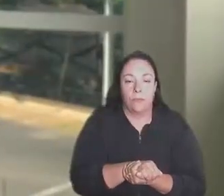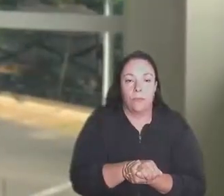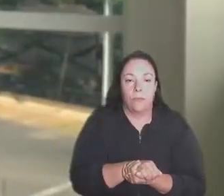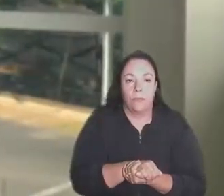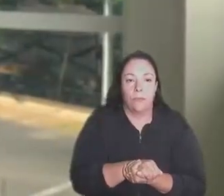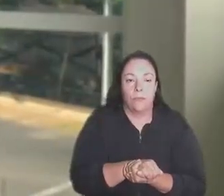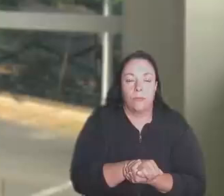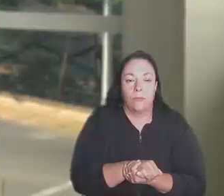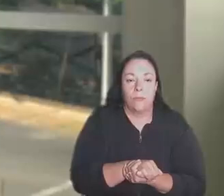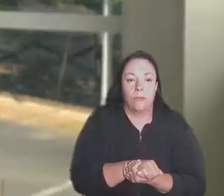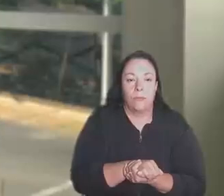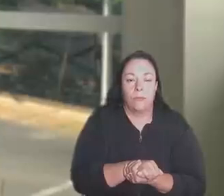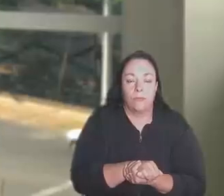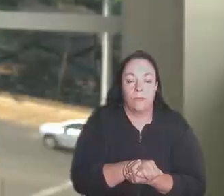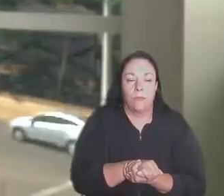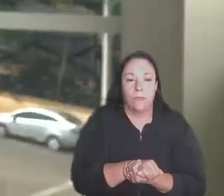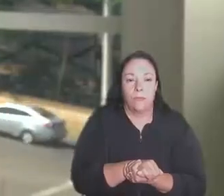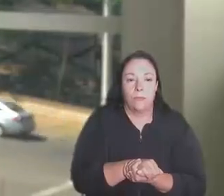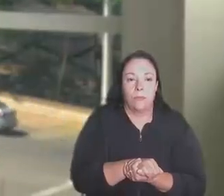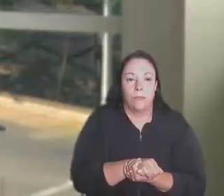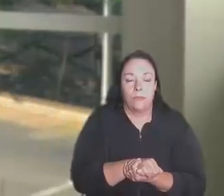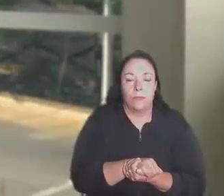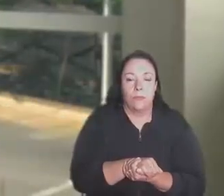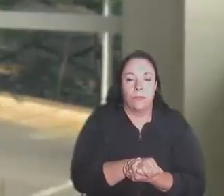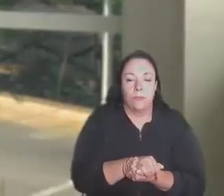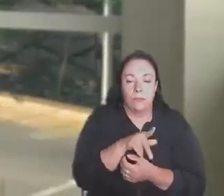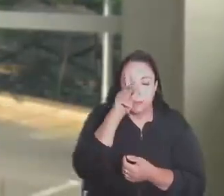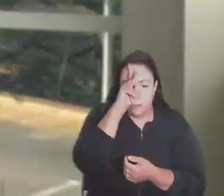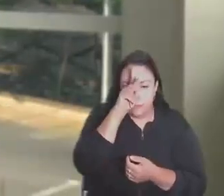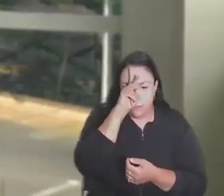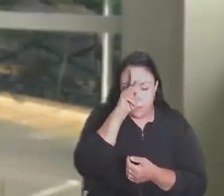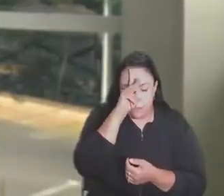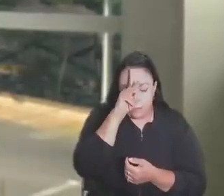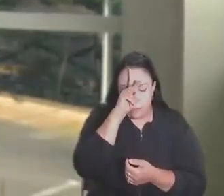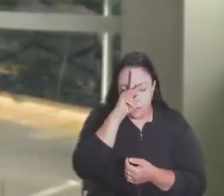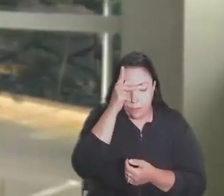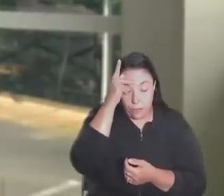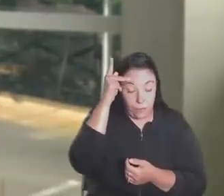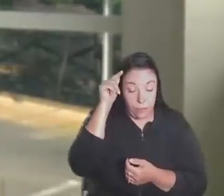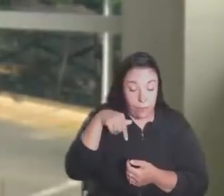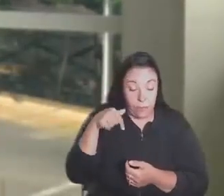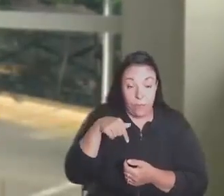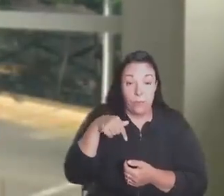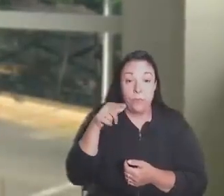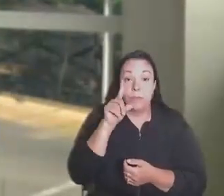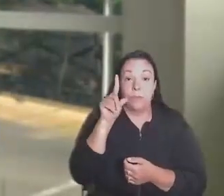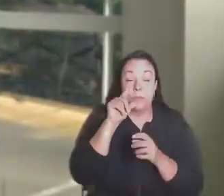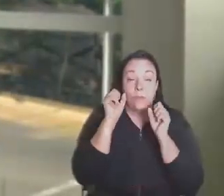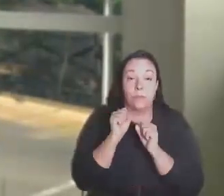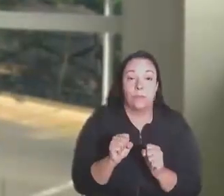divulgação de tantos casos, né, e causos, as pessoas que estão aqui talvez não poderiam